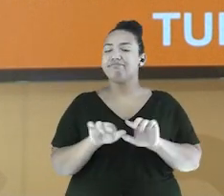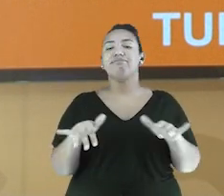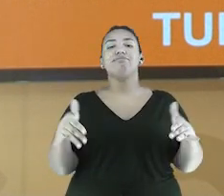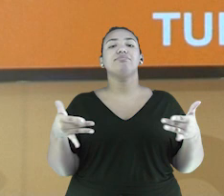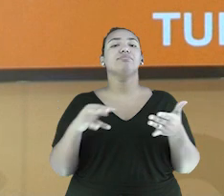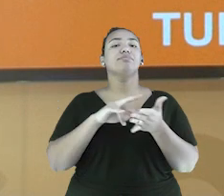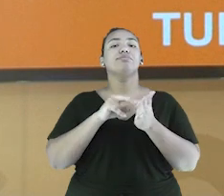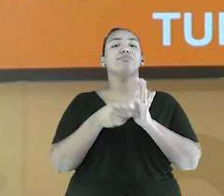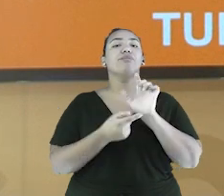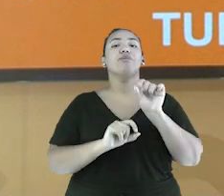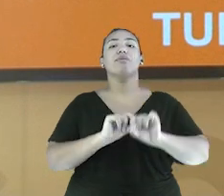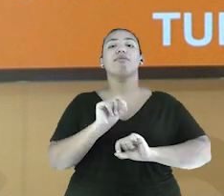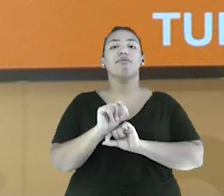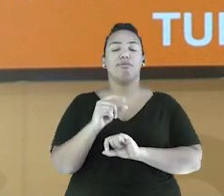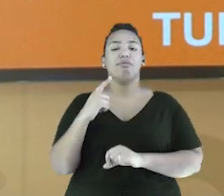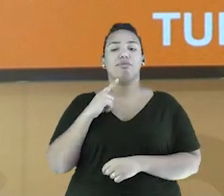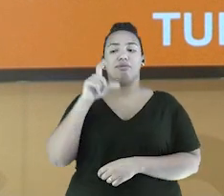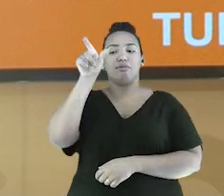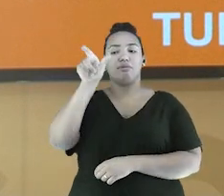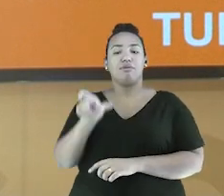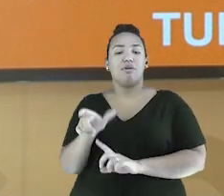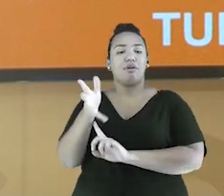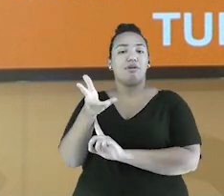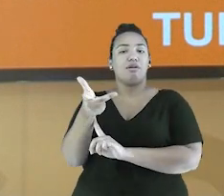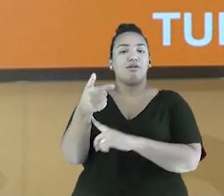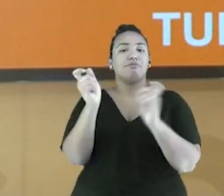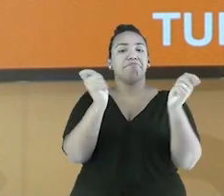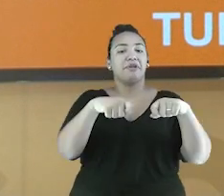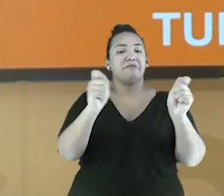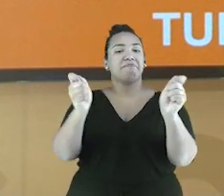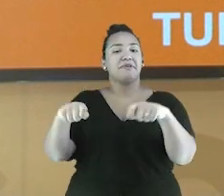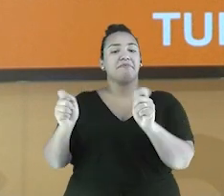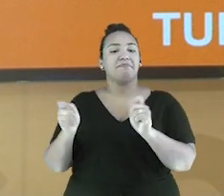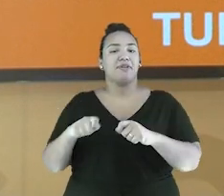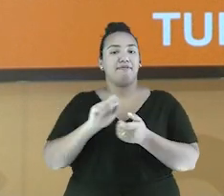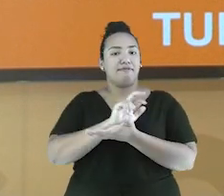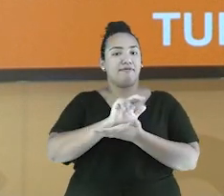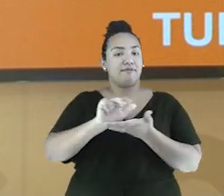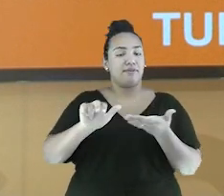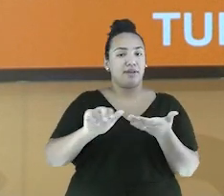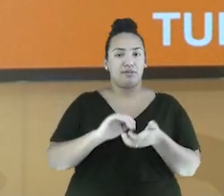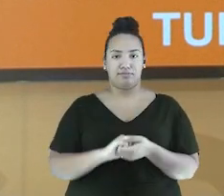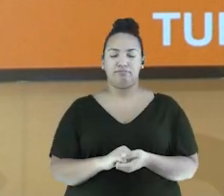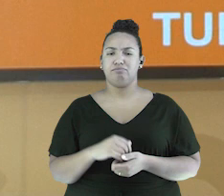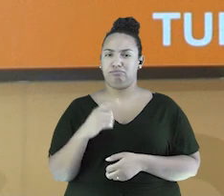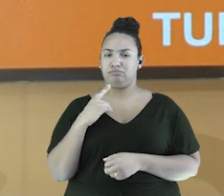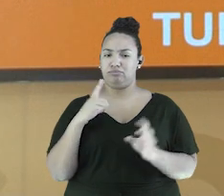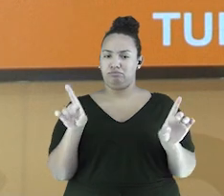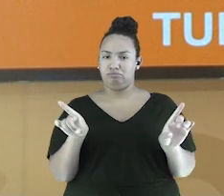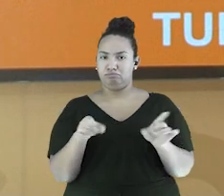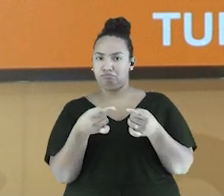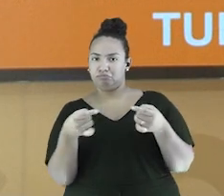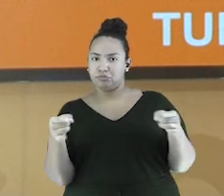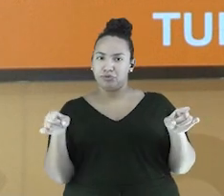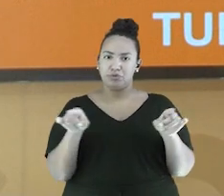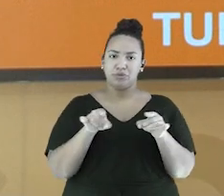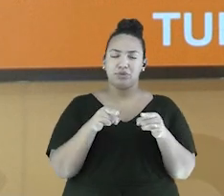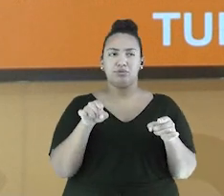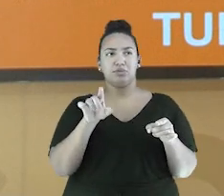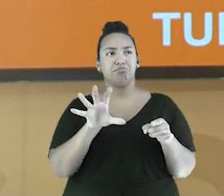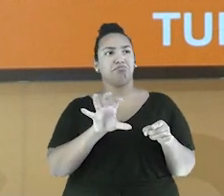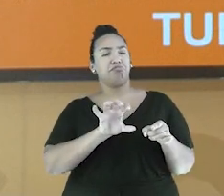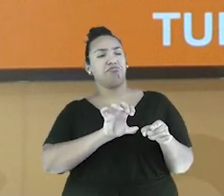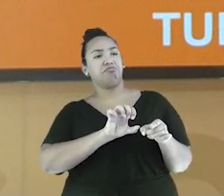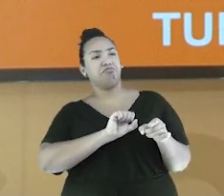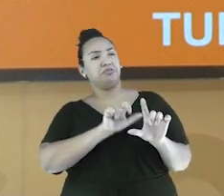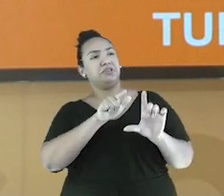artista possibilitou ter todas essas possibilidades. Um músico compôs aquela música que você adora ouvir no